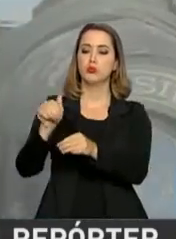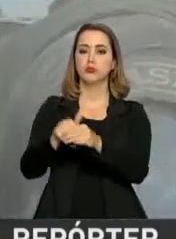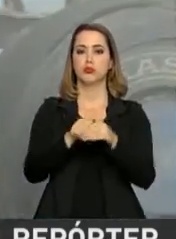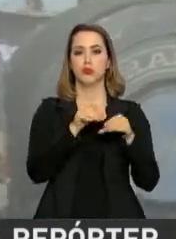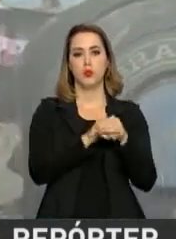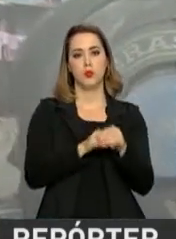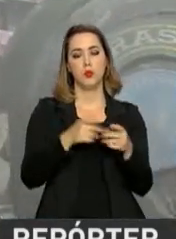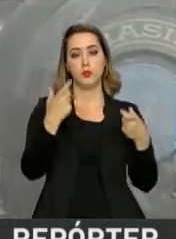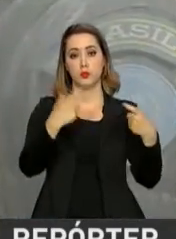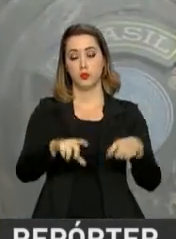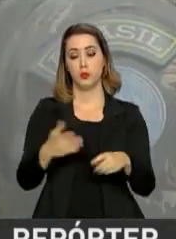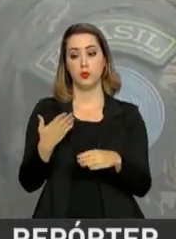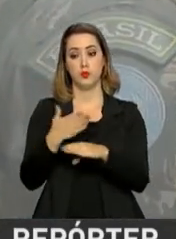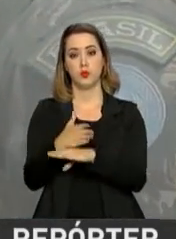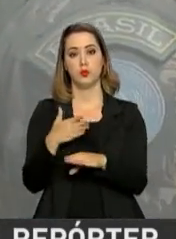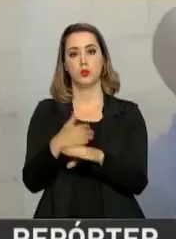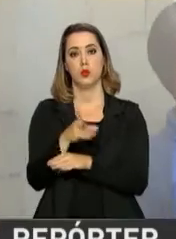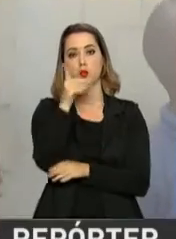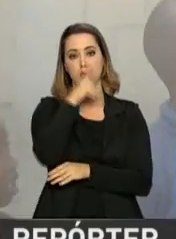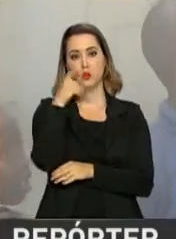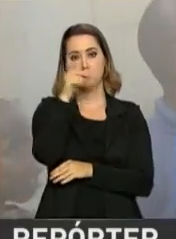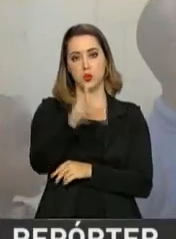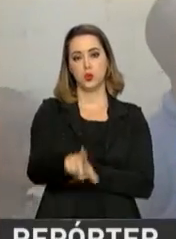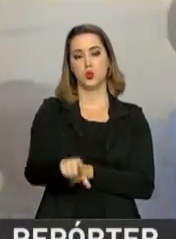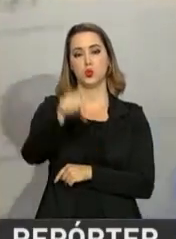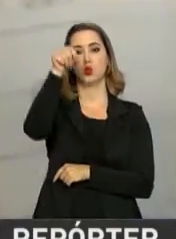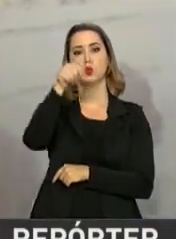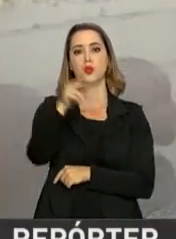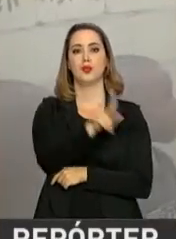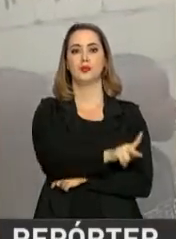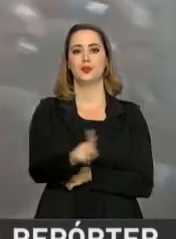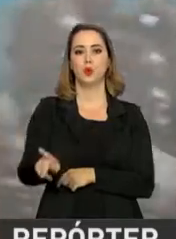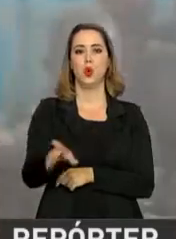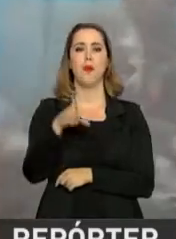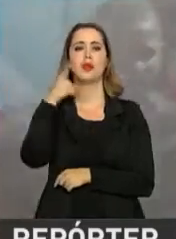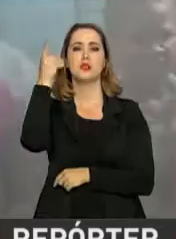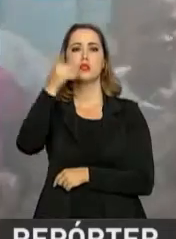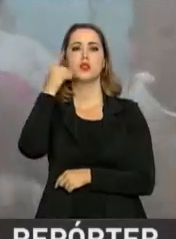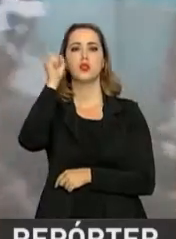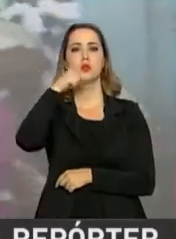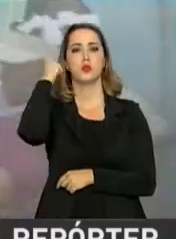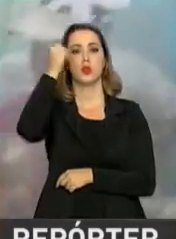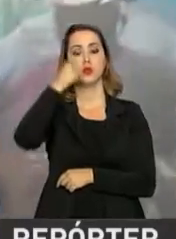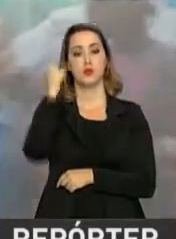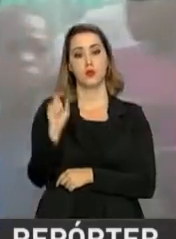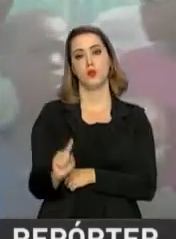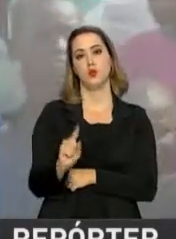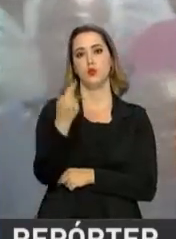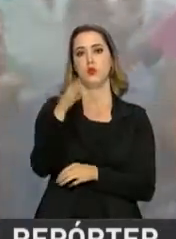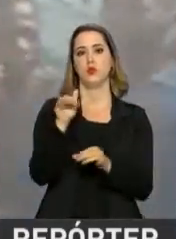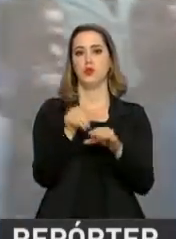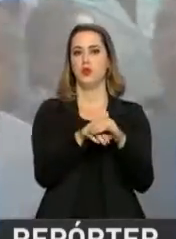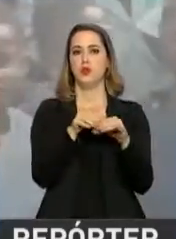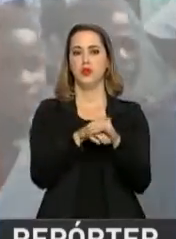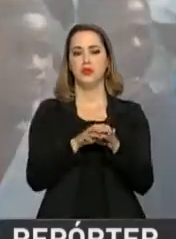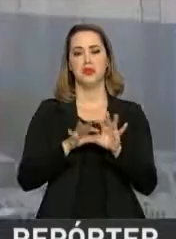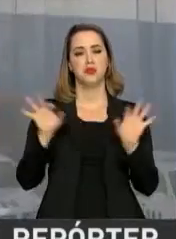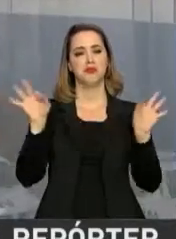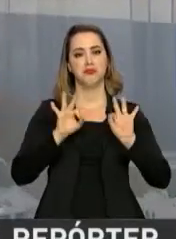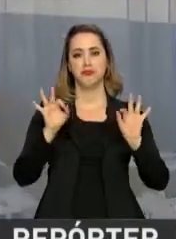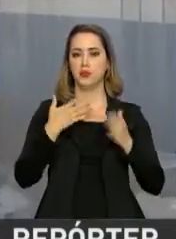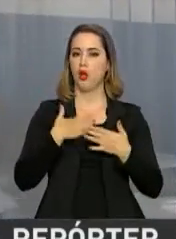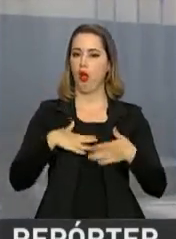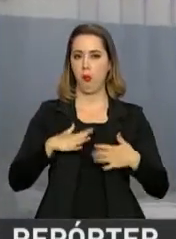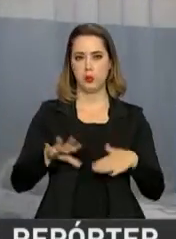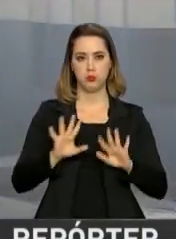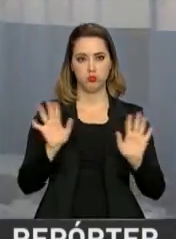haitianos compareceram às urnas no domingo para escolher o presidente deputados e senadores em uma votação sem grandes incidentes